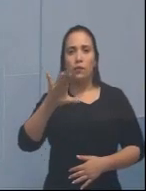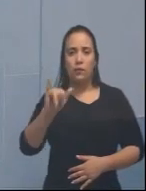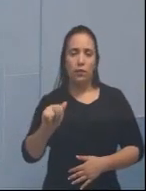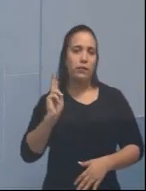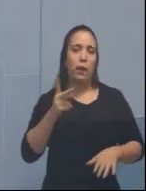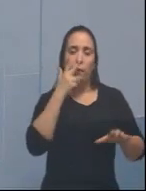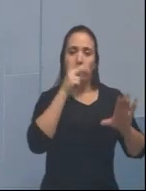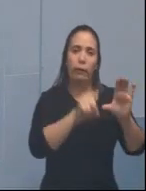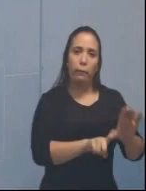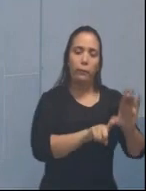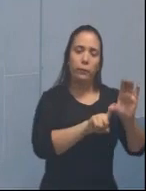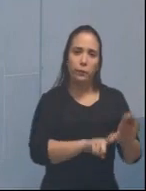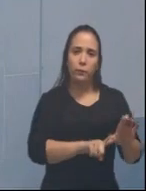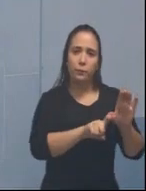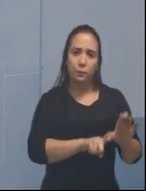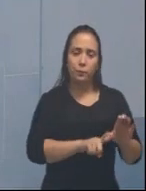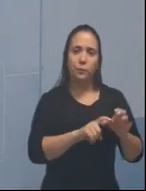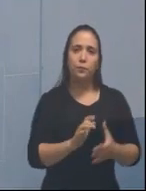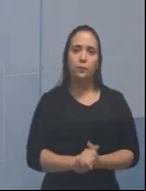da burocracia privada.